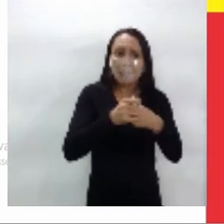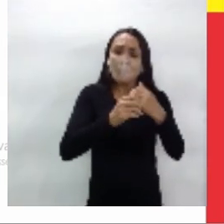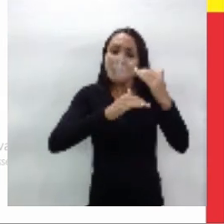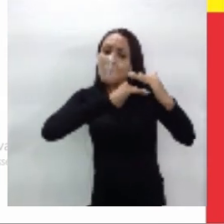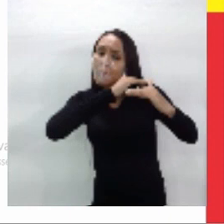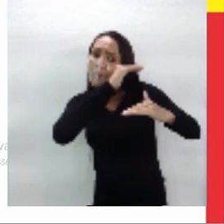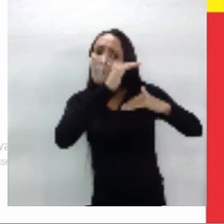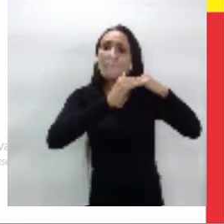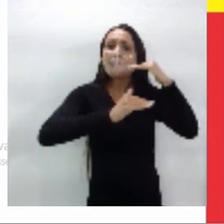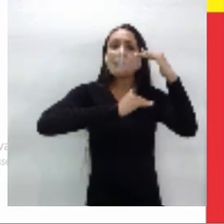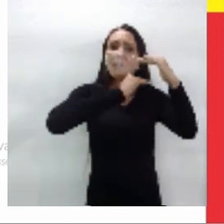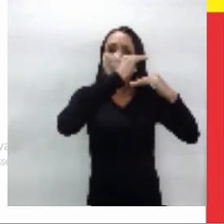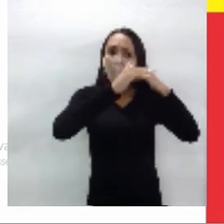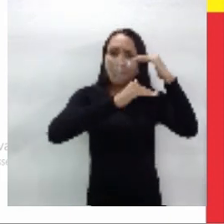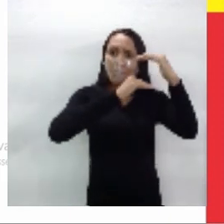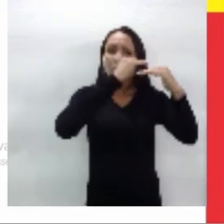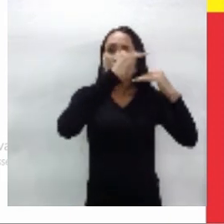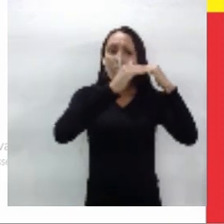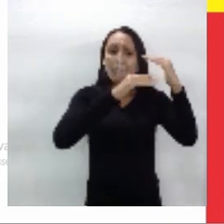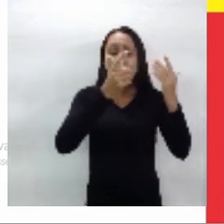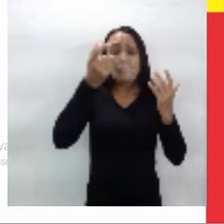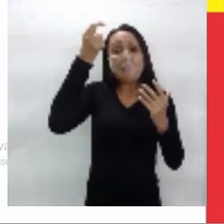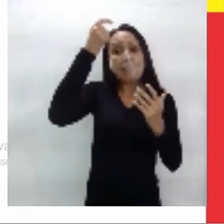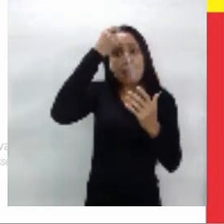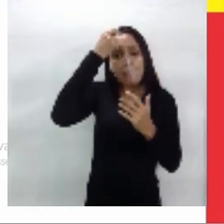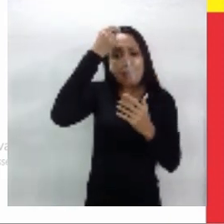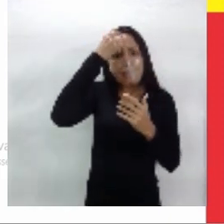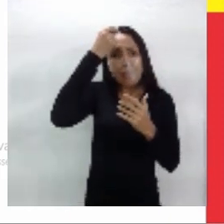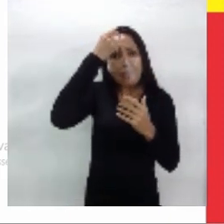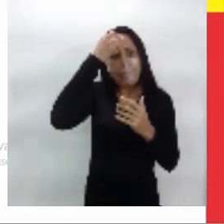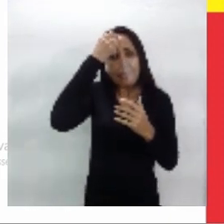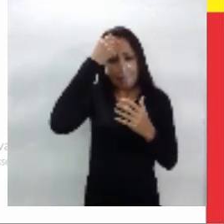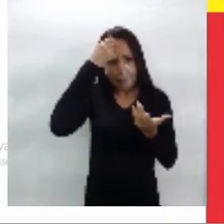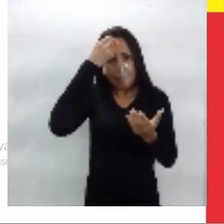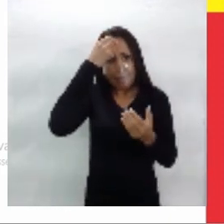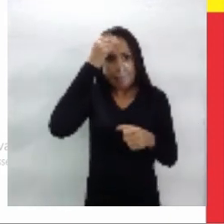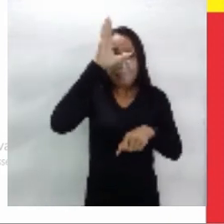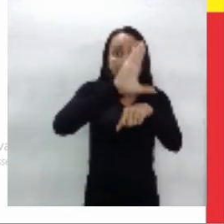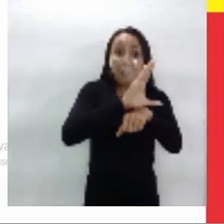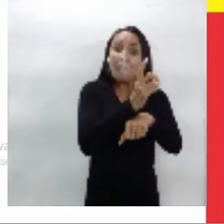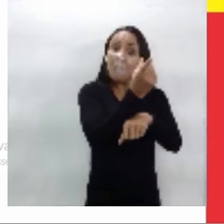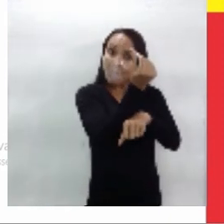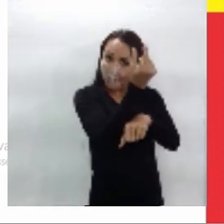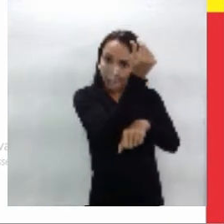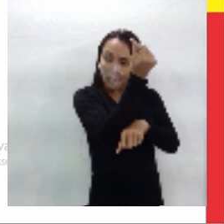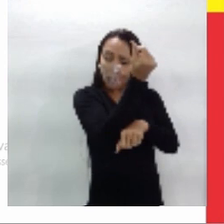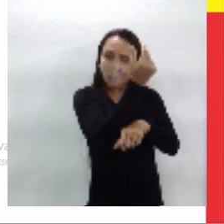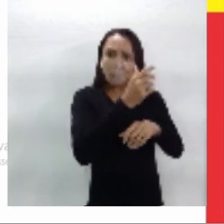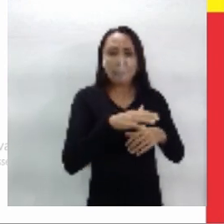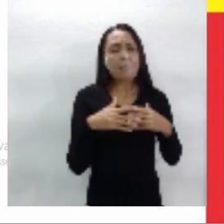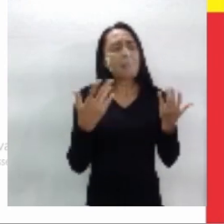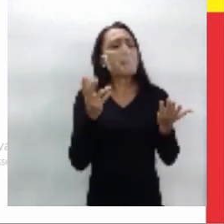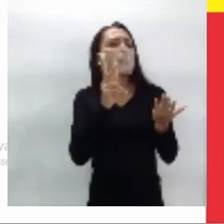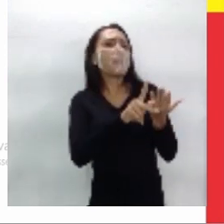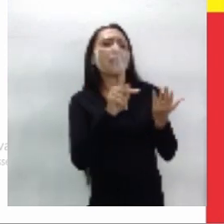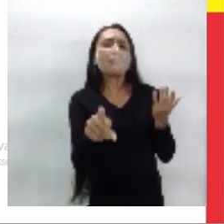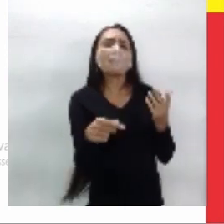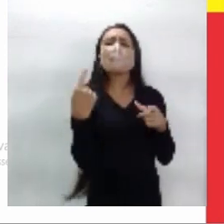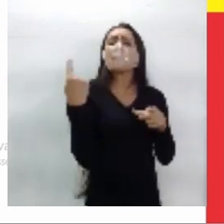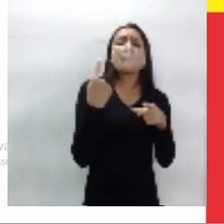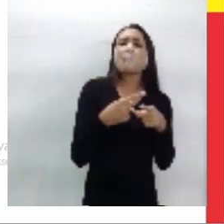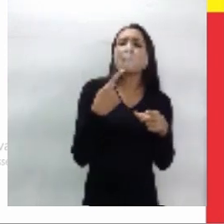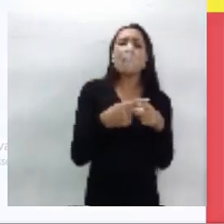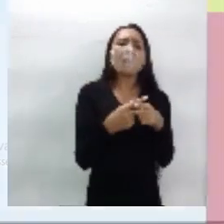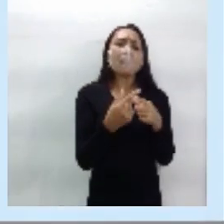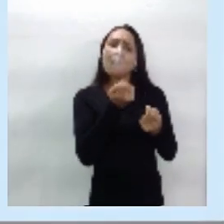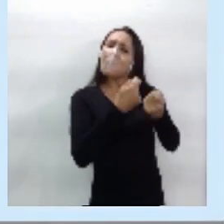fundamentais para o desenvolvimento da mentalidade capitalista. Aí você vai dizer assim, professor,